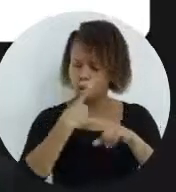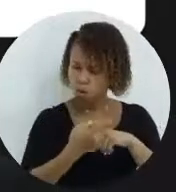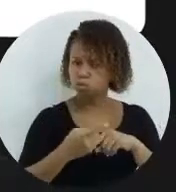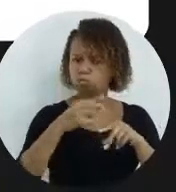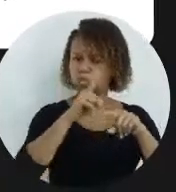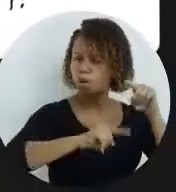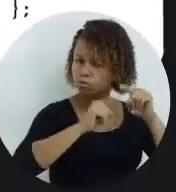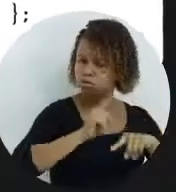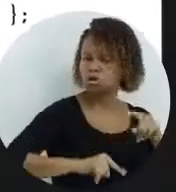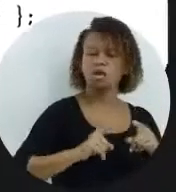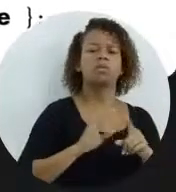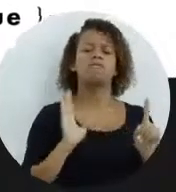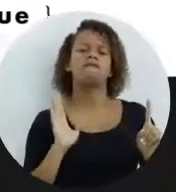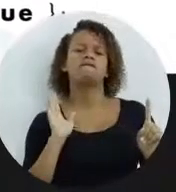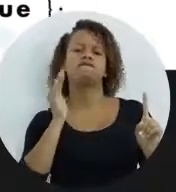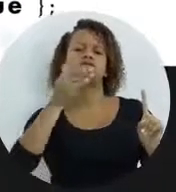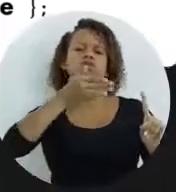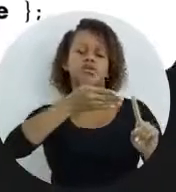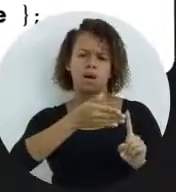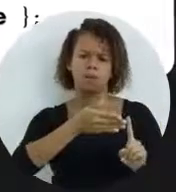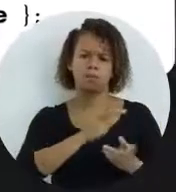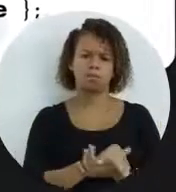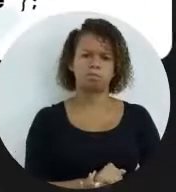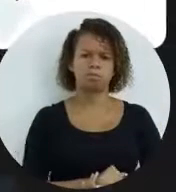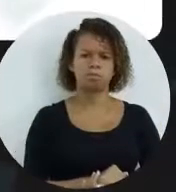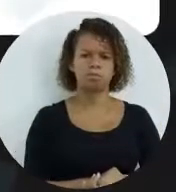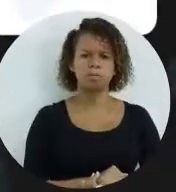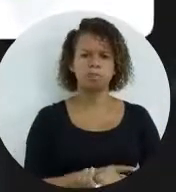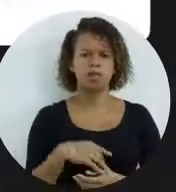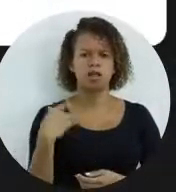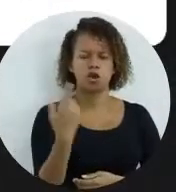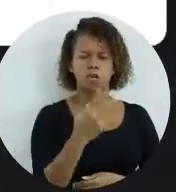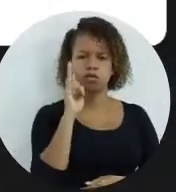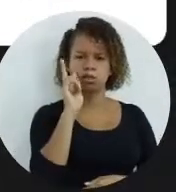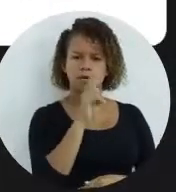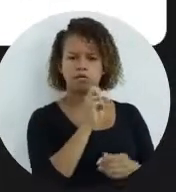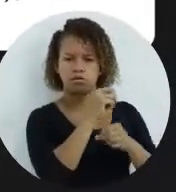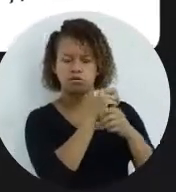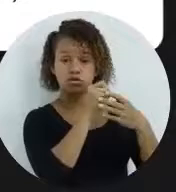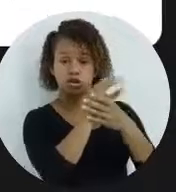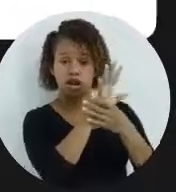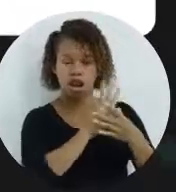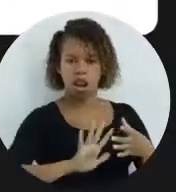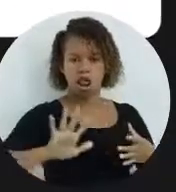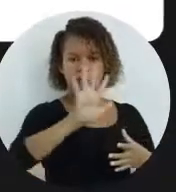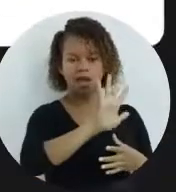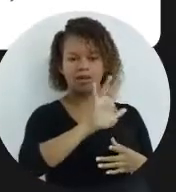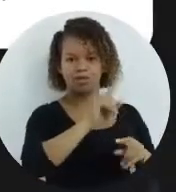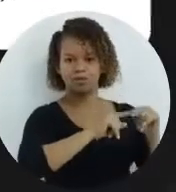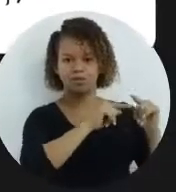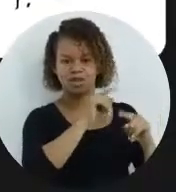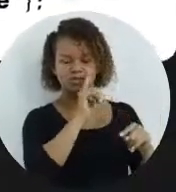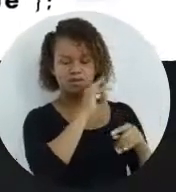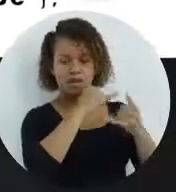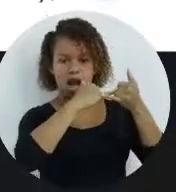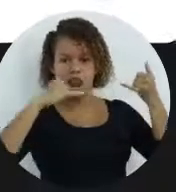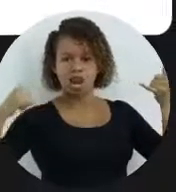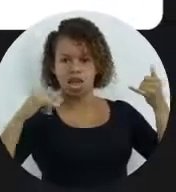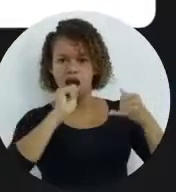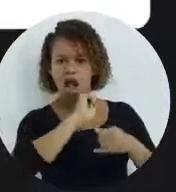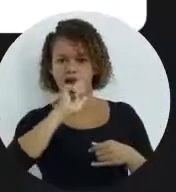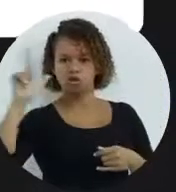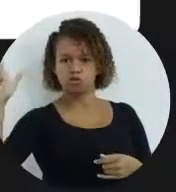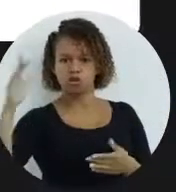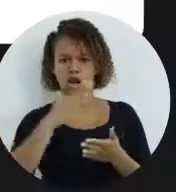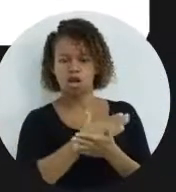objetos e funções. Então, como você pode ver aí no slide objeto, tem uma linhazinha azul, que